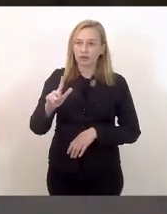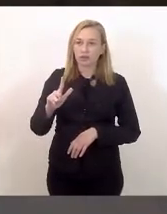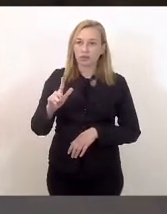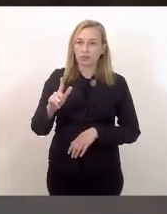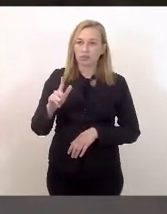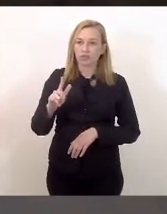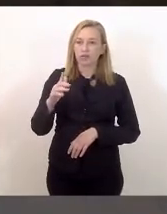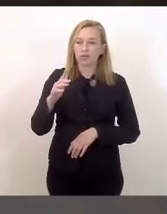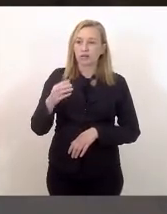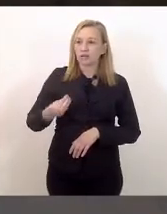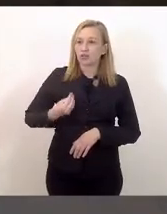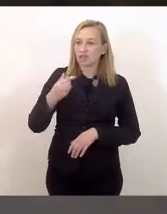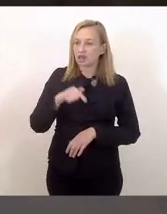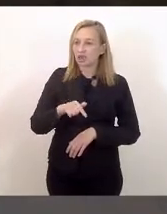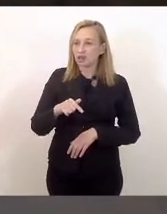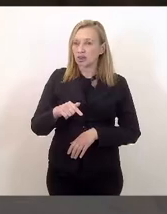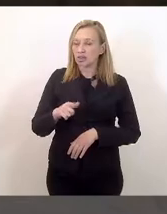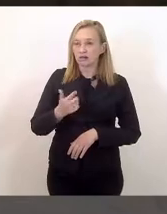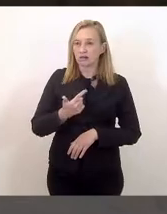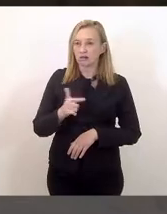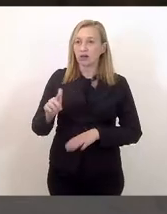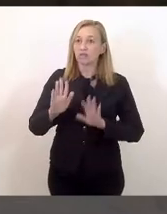plenário. Houve um pedido,